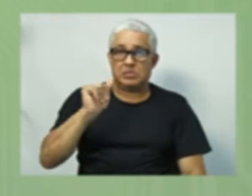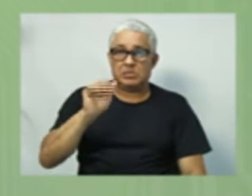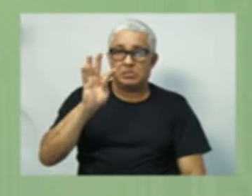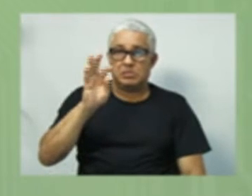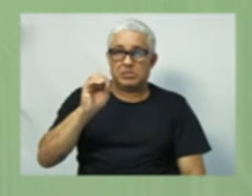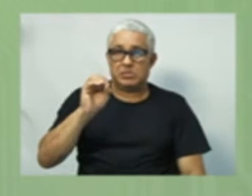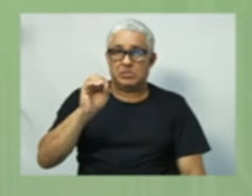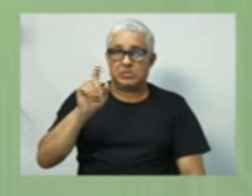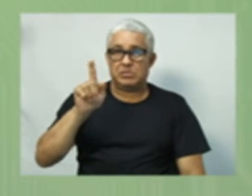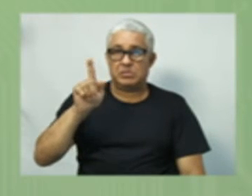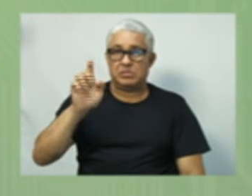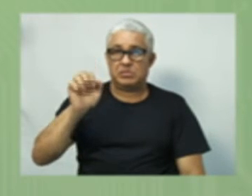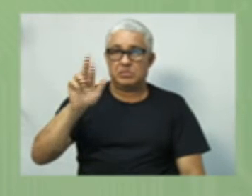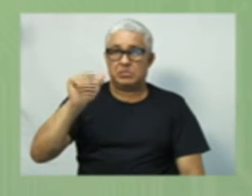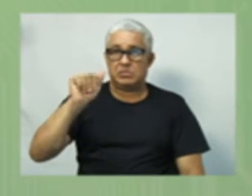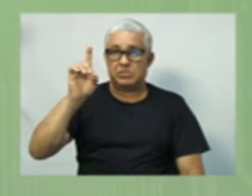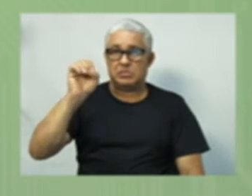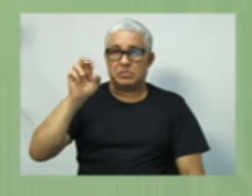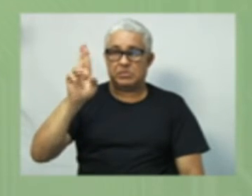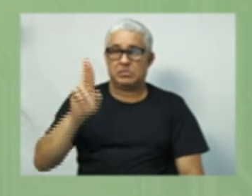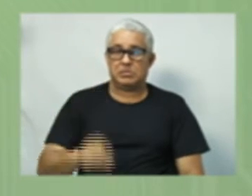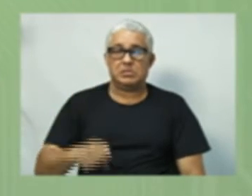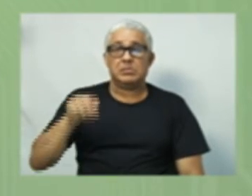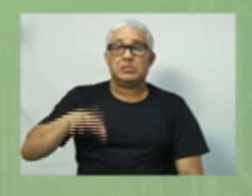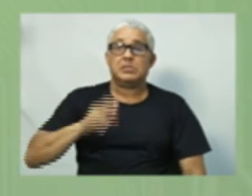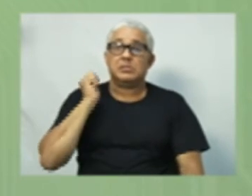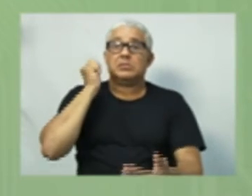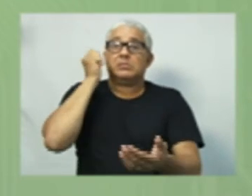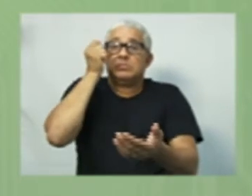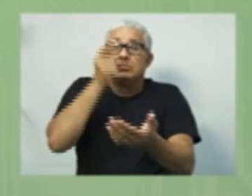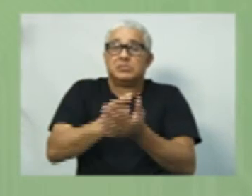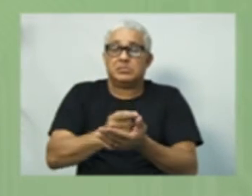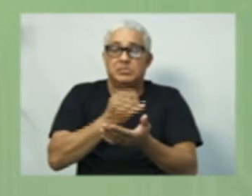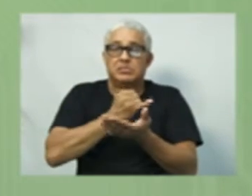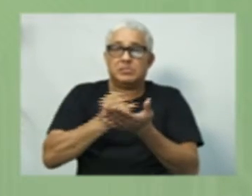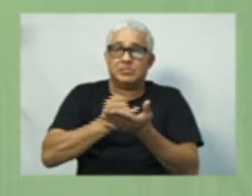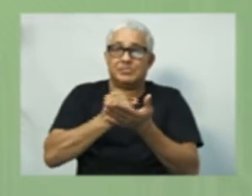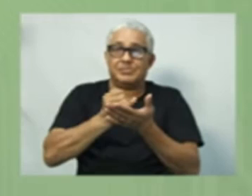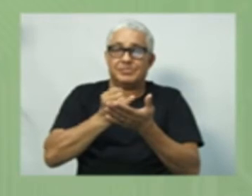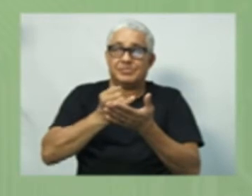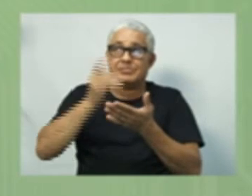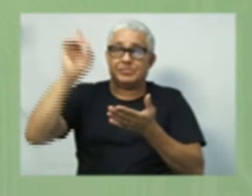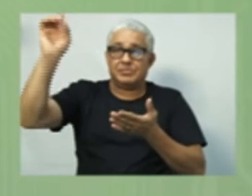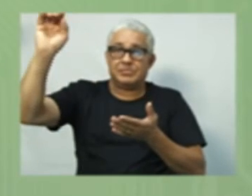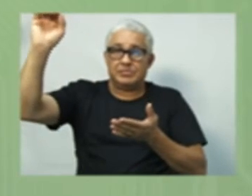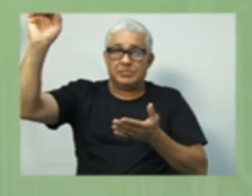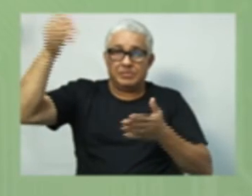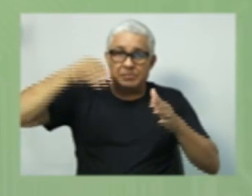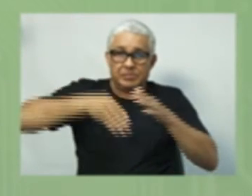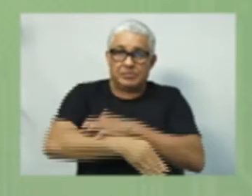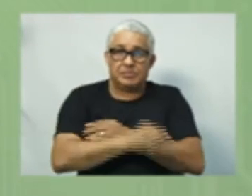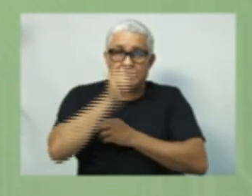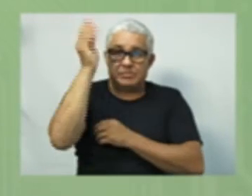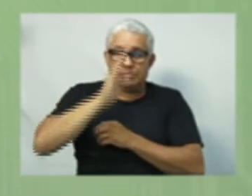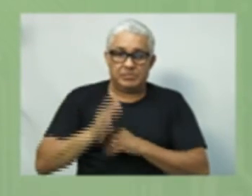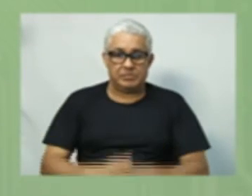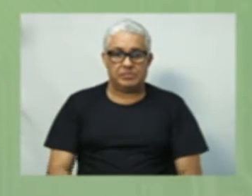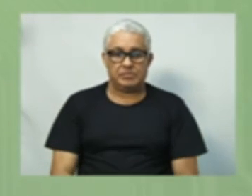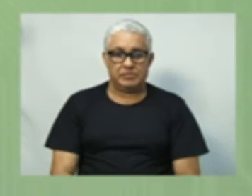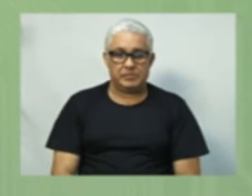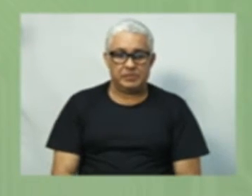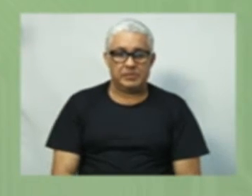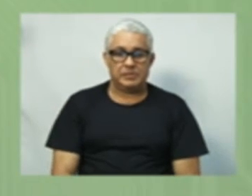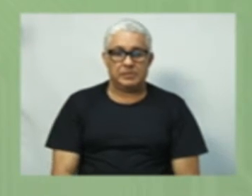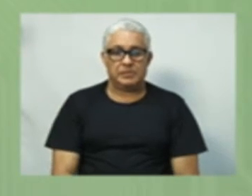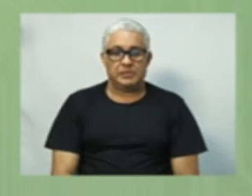Exatamente. E quem vai pagar o imposto sobre a entrada desse produto? Isso aí. Quem vai